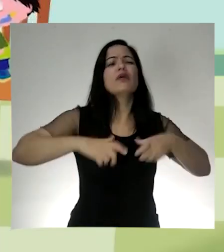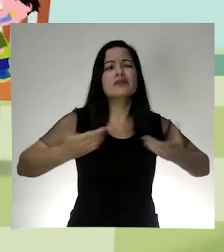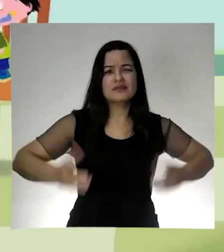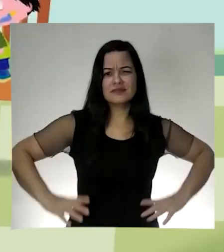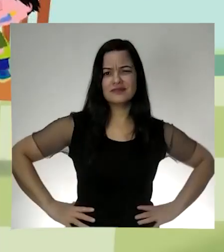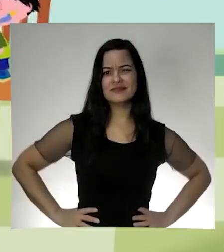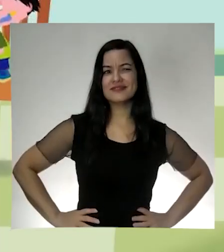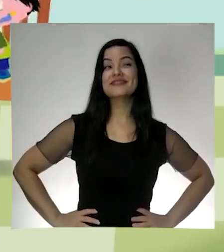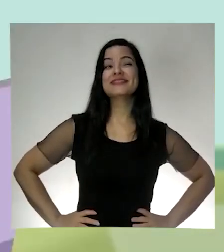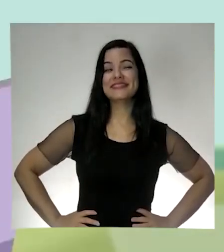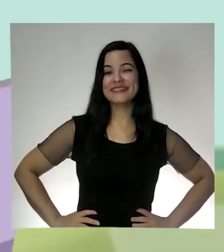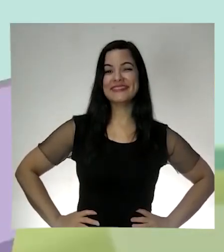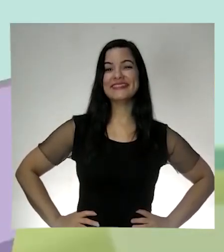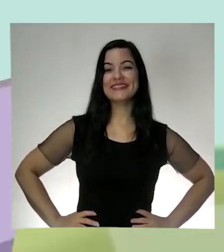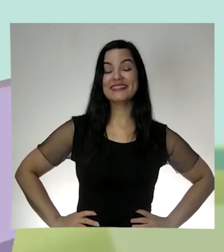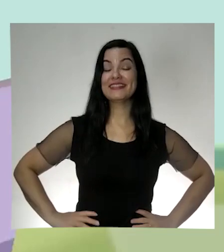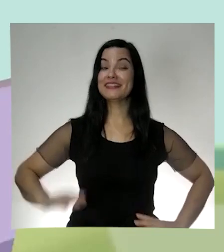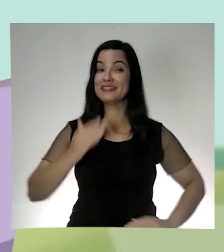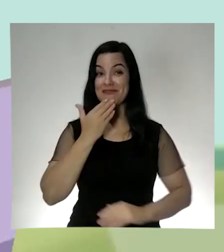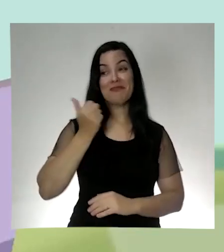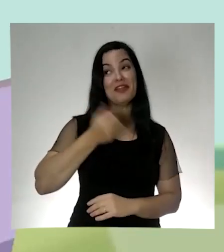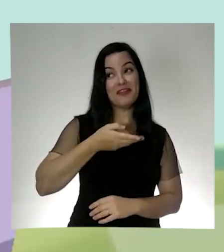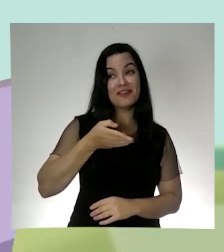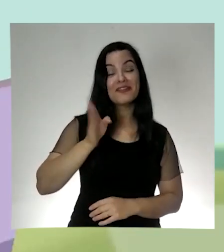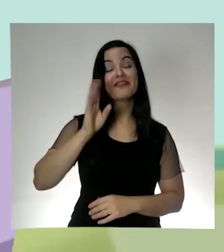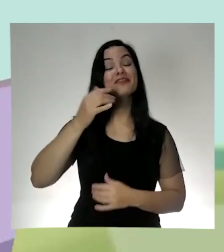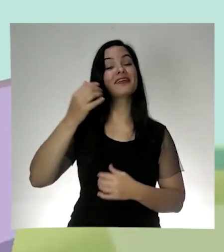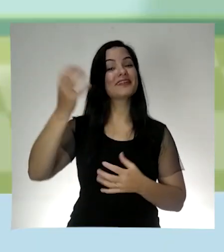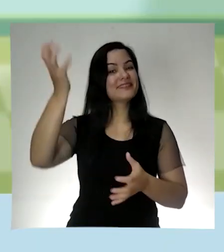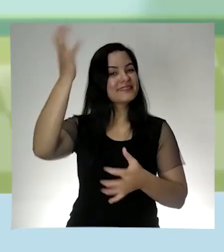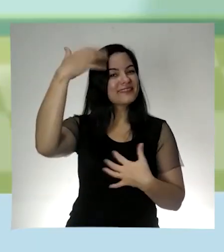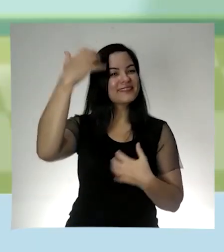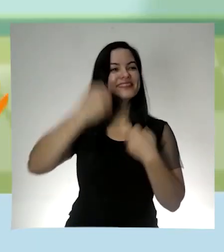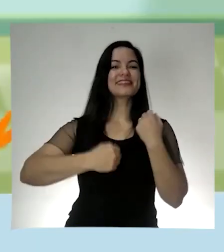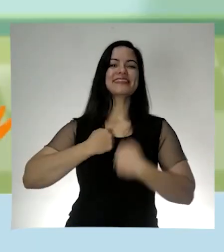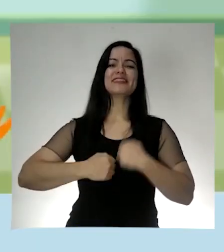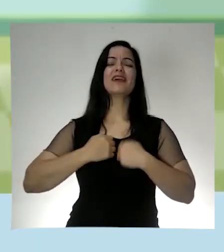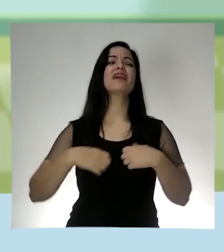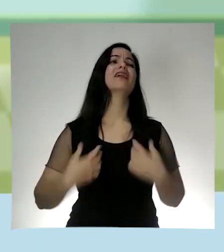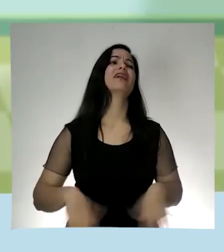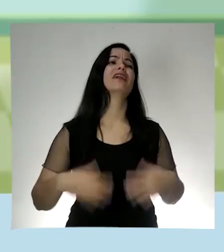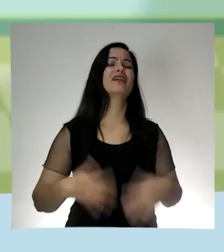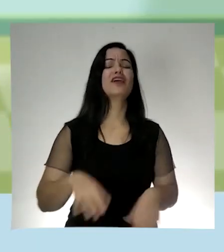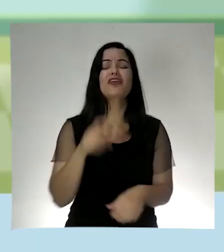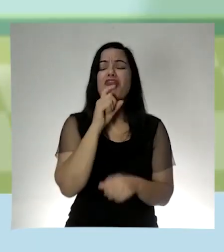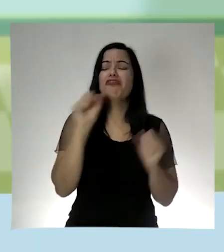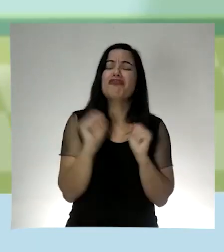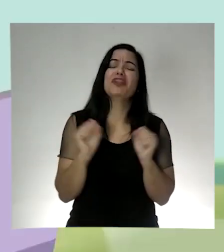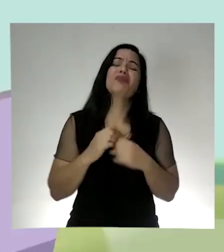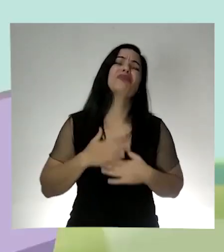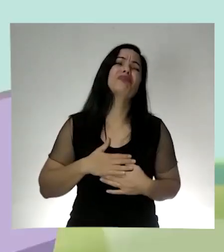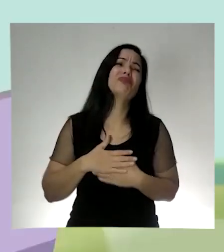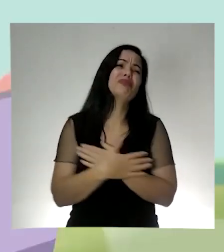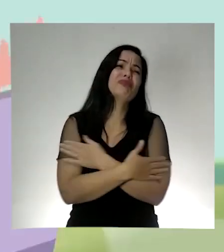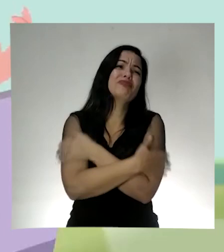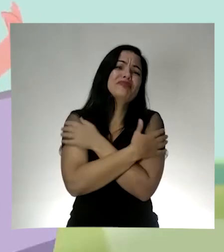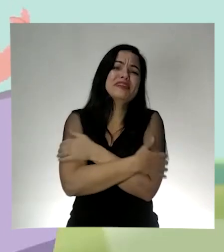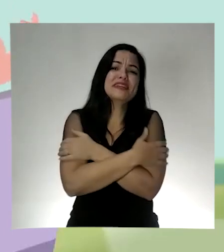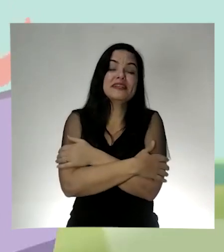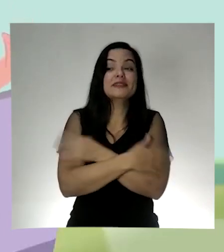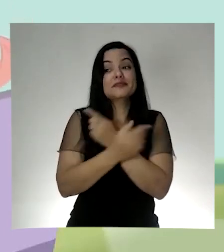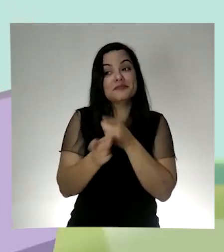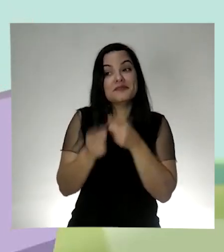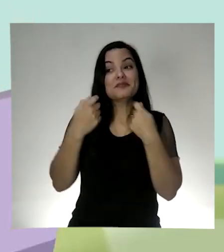andou? É melhor você ir pro banho, mocinha. Ai, mas tá tão frio. Então você